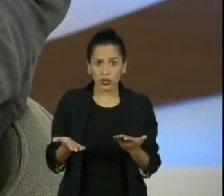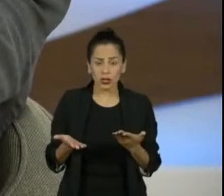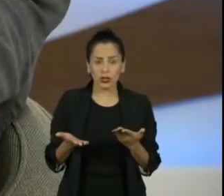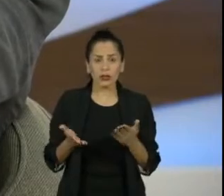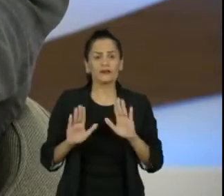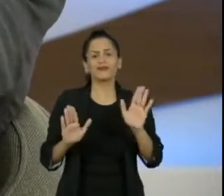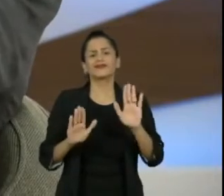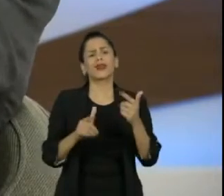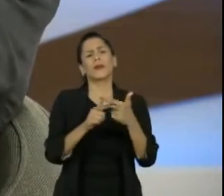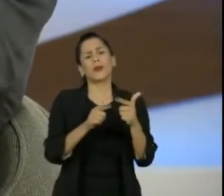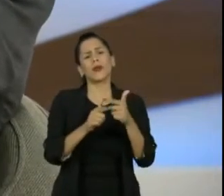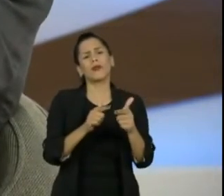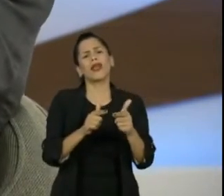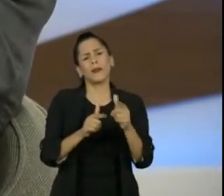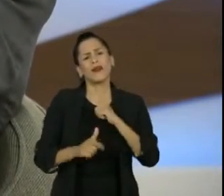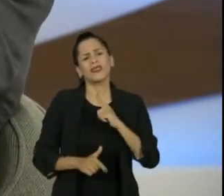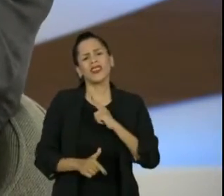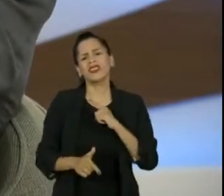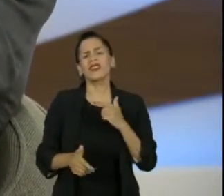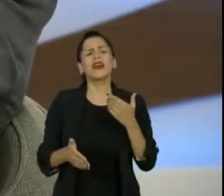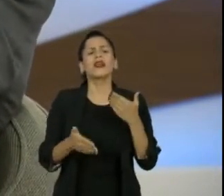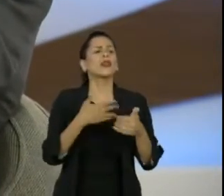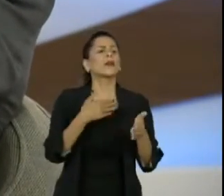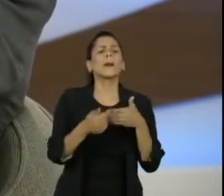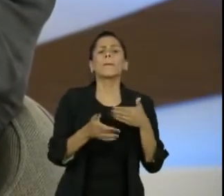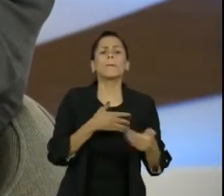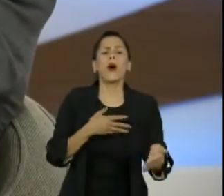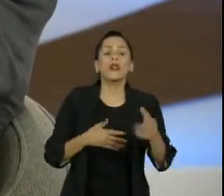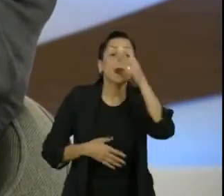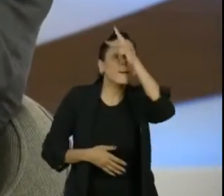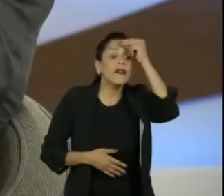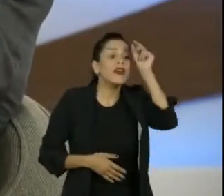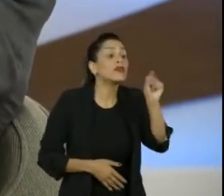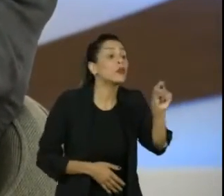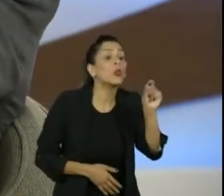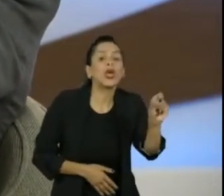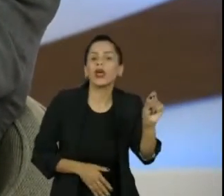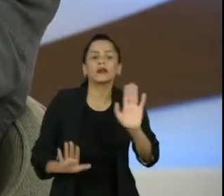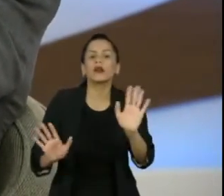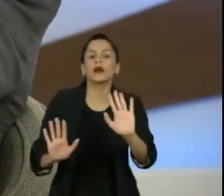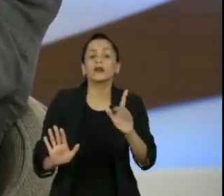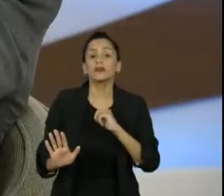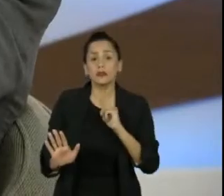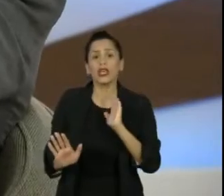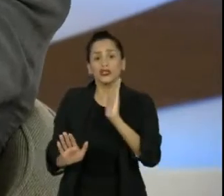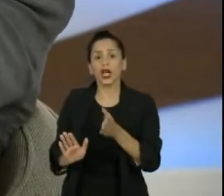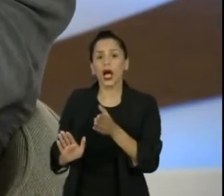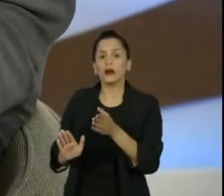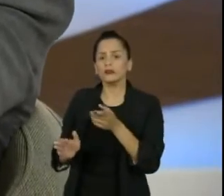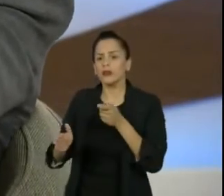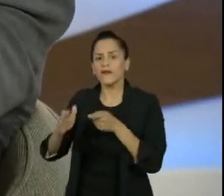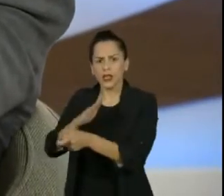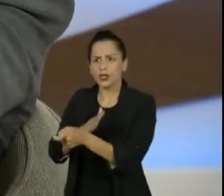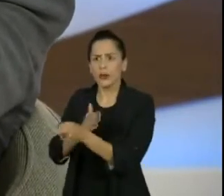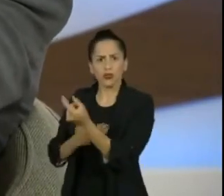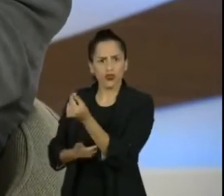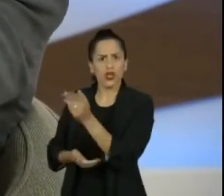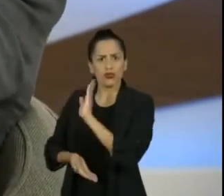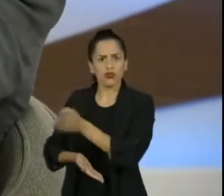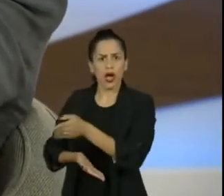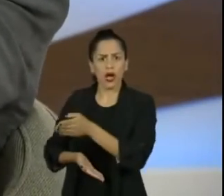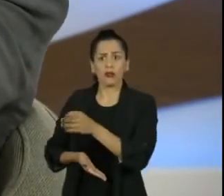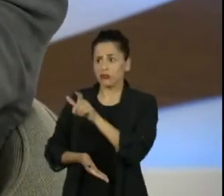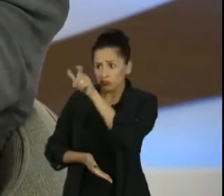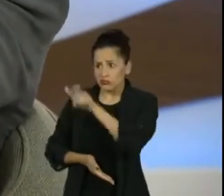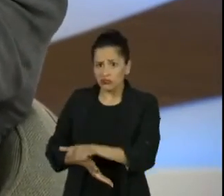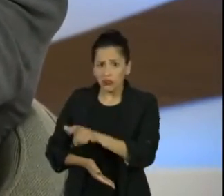Entendeu? Qualquer pateta que estiver lá dentro vai fazer, porque o dinheiro está lá dentro. Perfeito. Quer dizer que vai ficar o pateta, mas